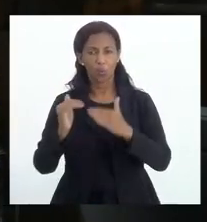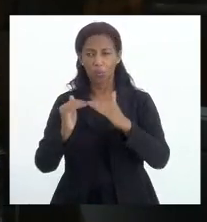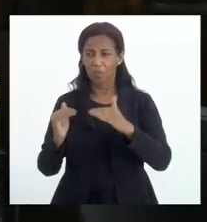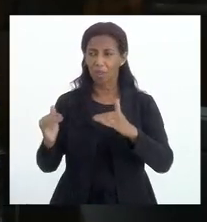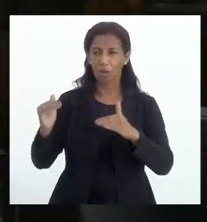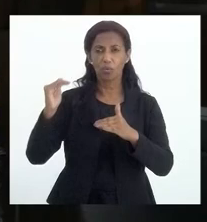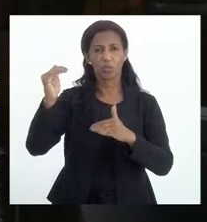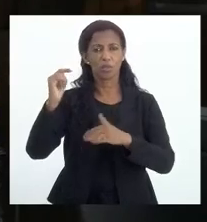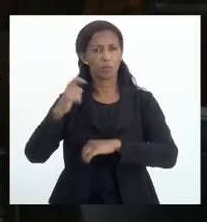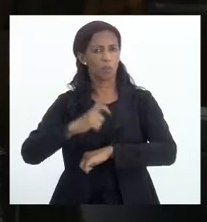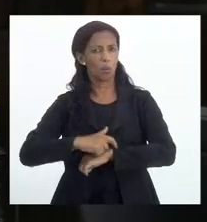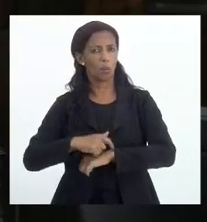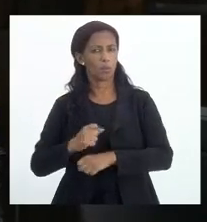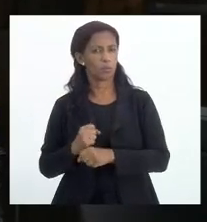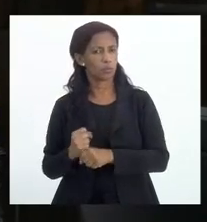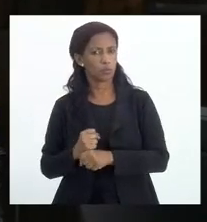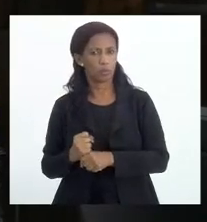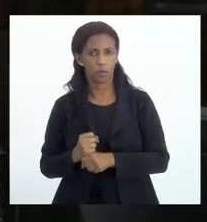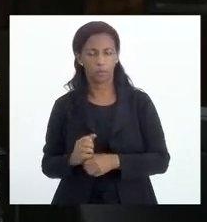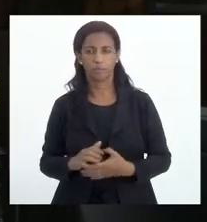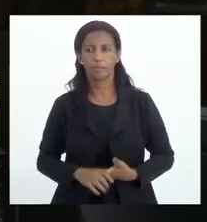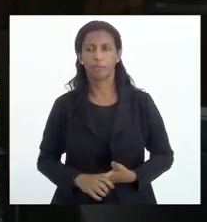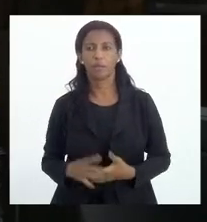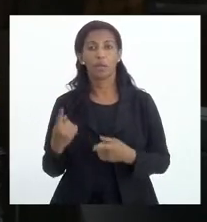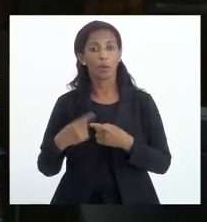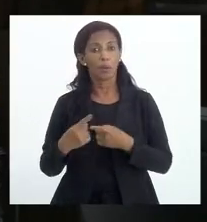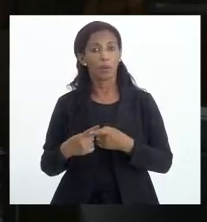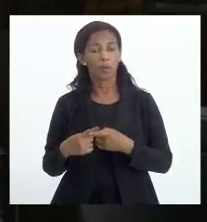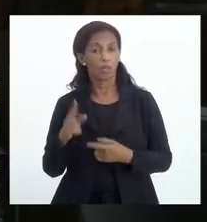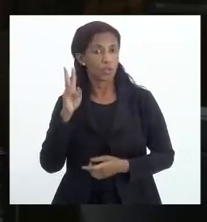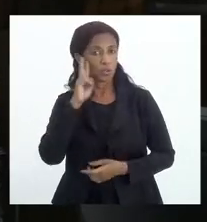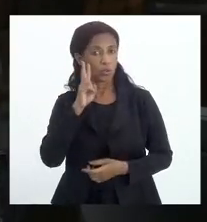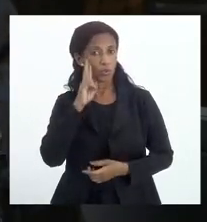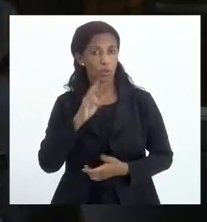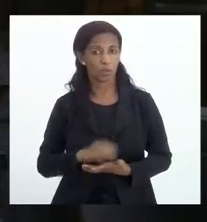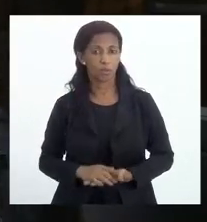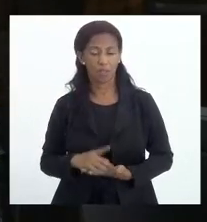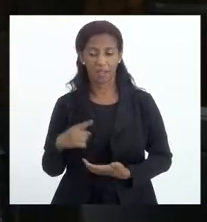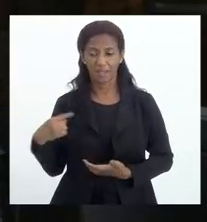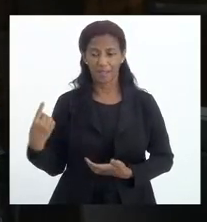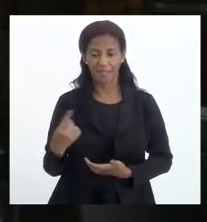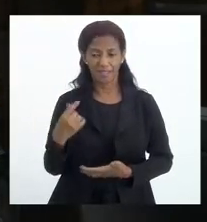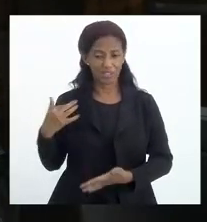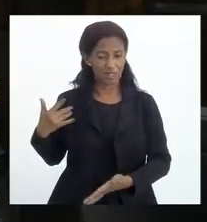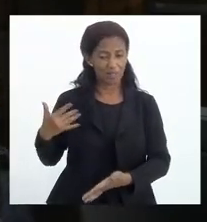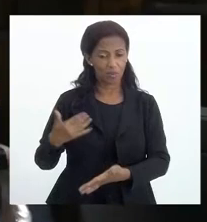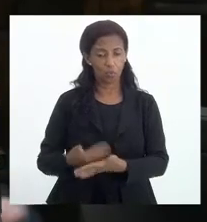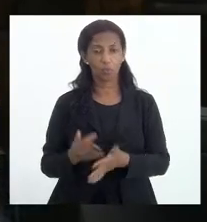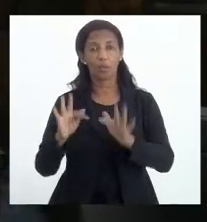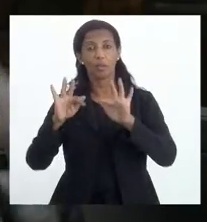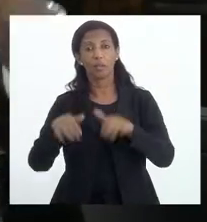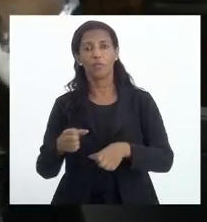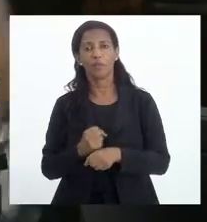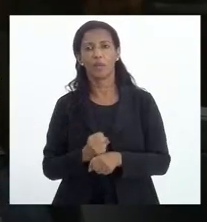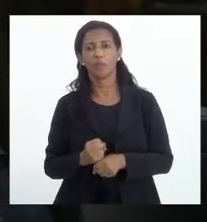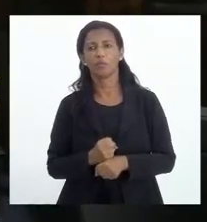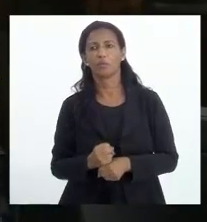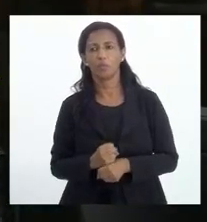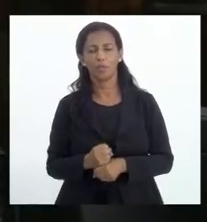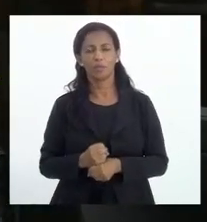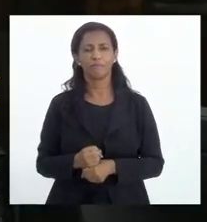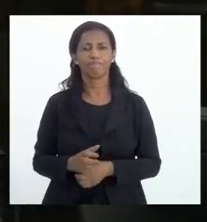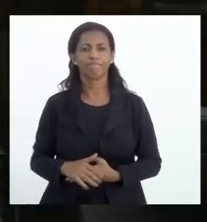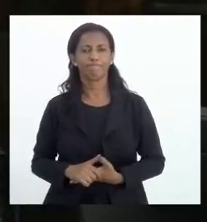momento do ano. É altíssimo, porque historicamente a gente leva tudo até o final do ano, descontingencia e